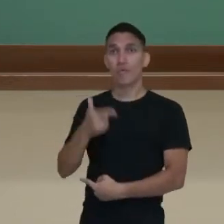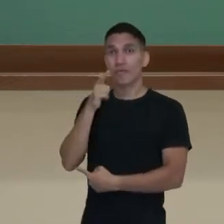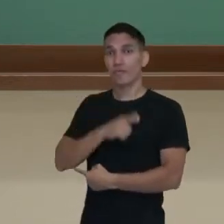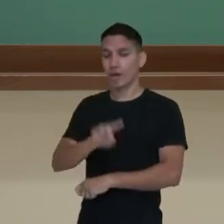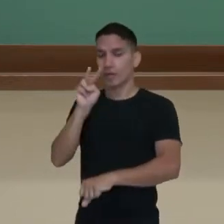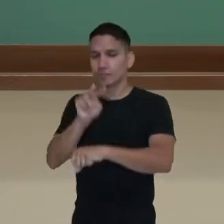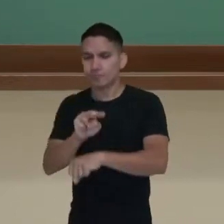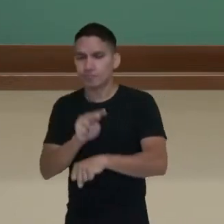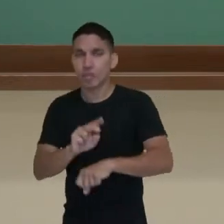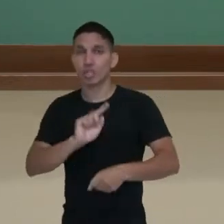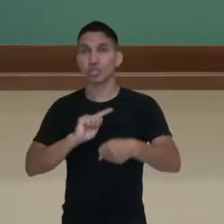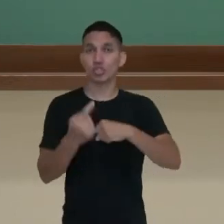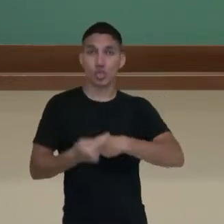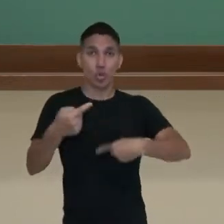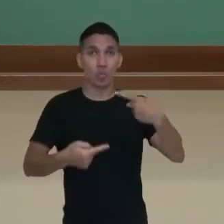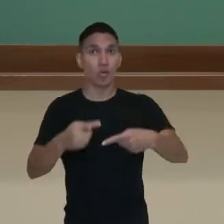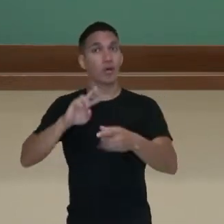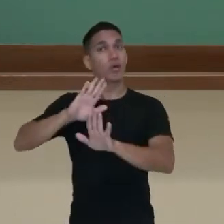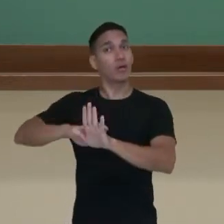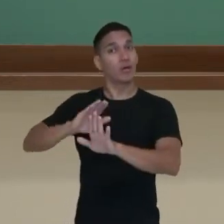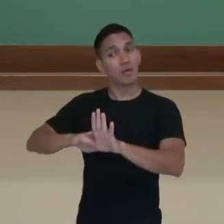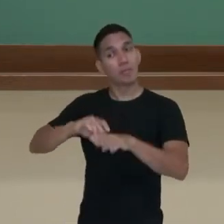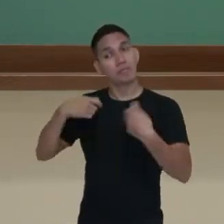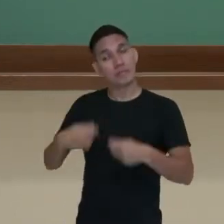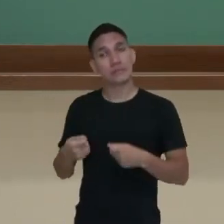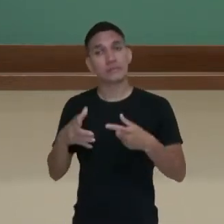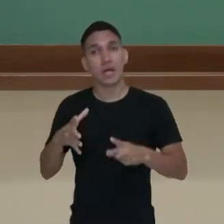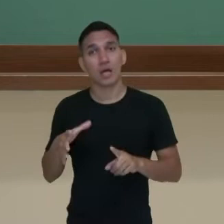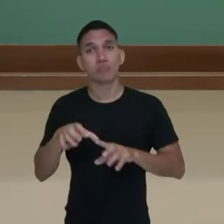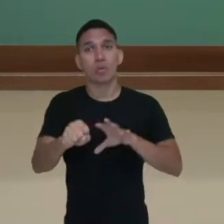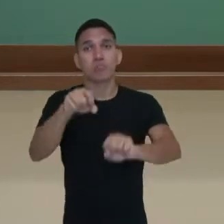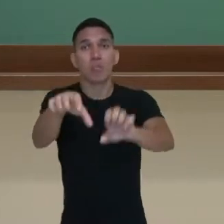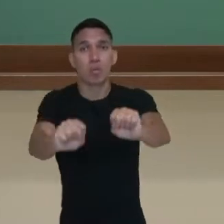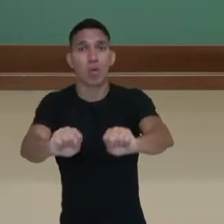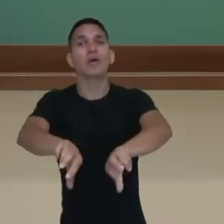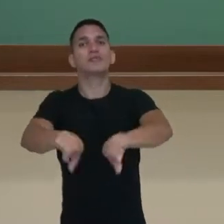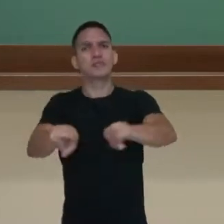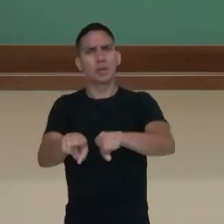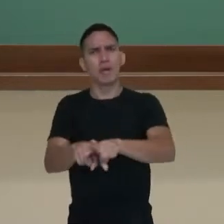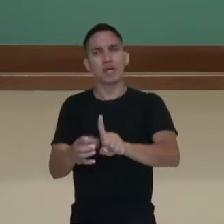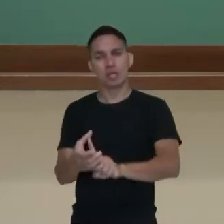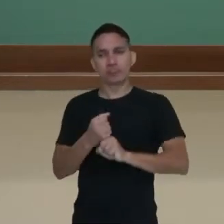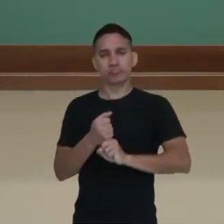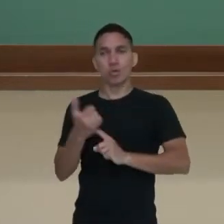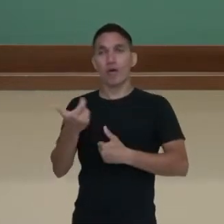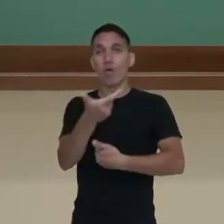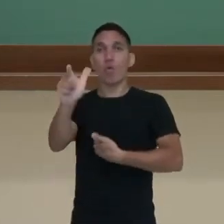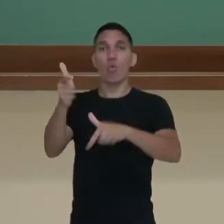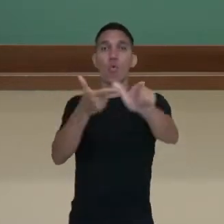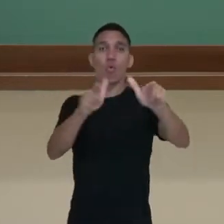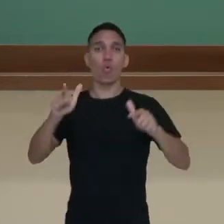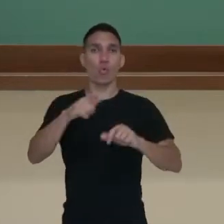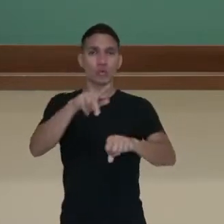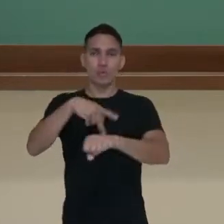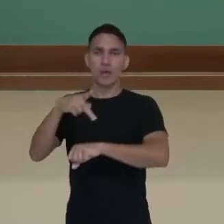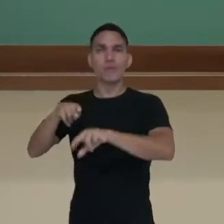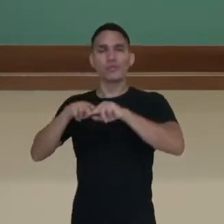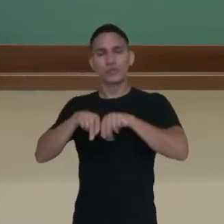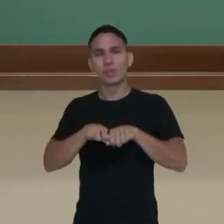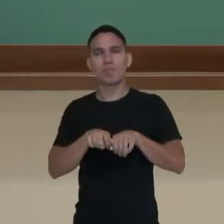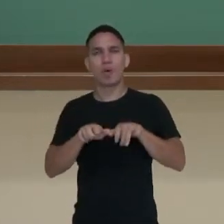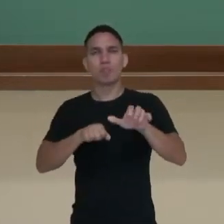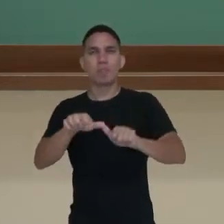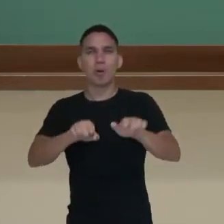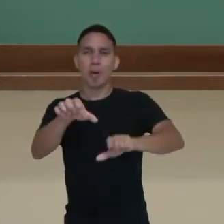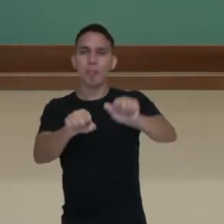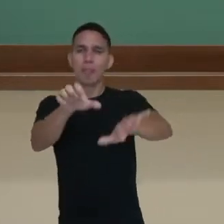exercer sua geopolítica, ele deve conquistar territórios de outros países, né? Então, o expansionismo, né,